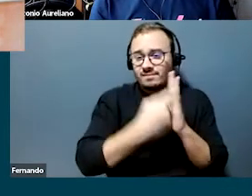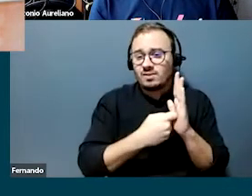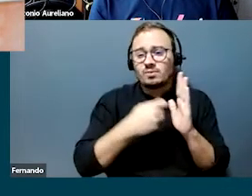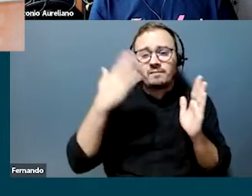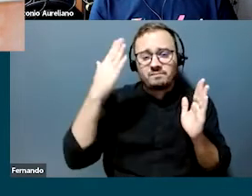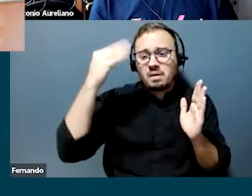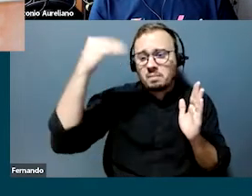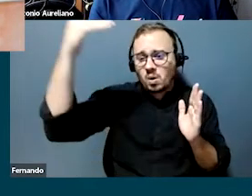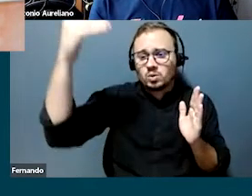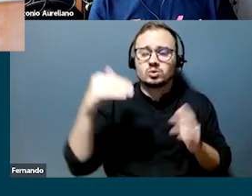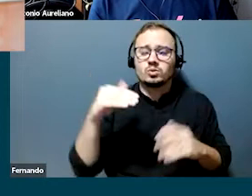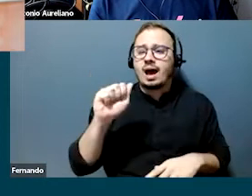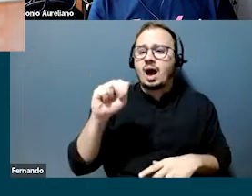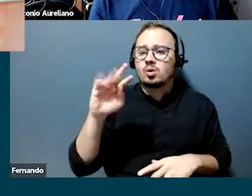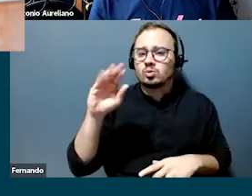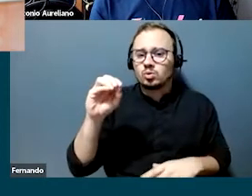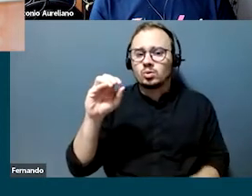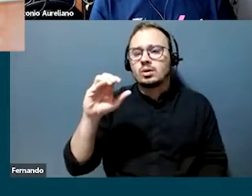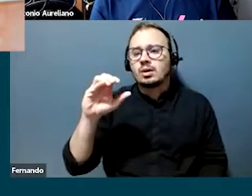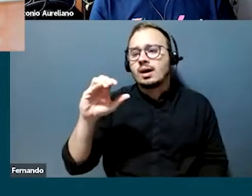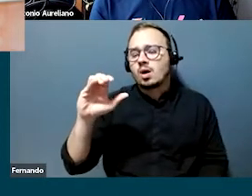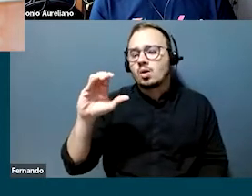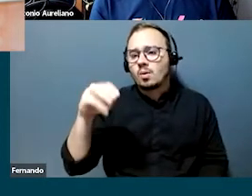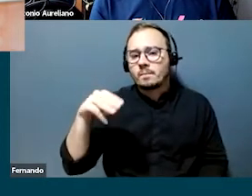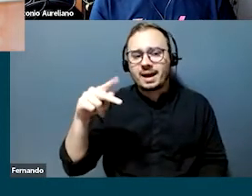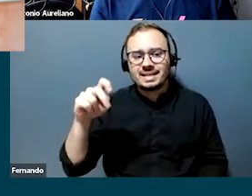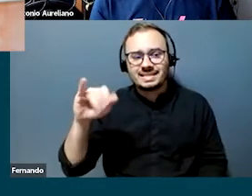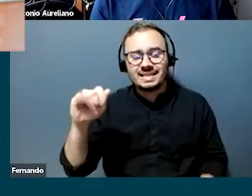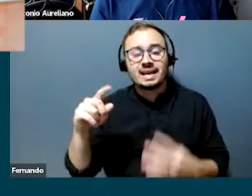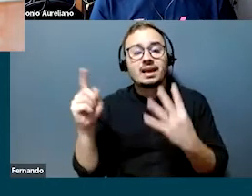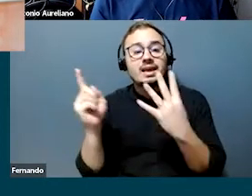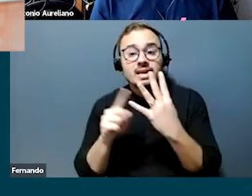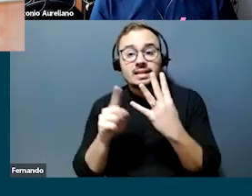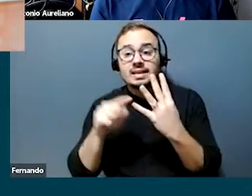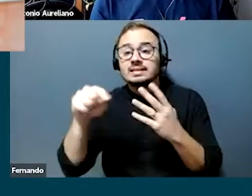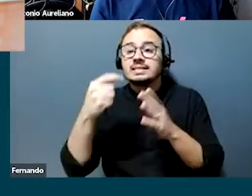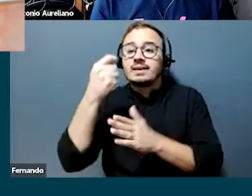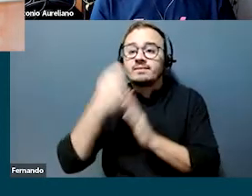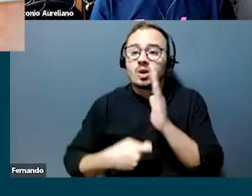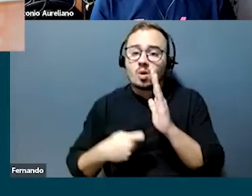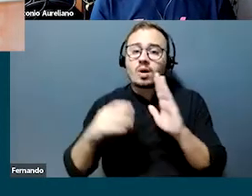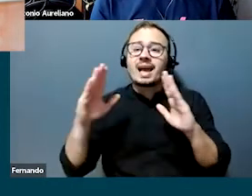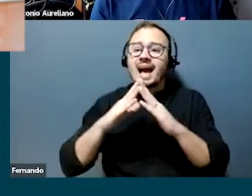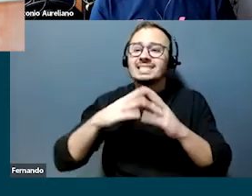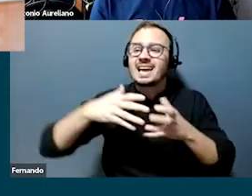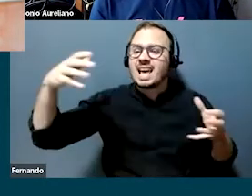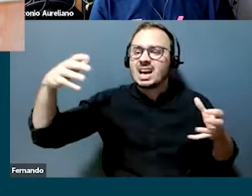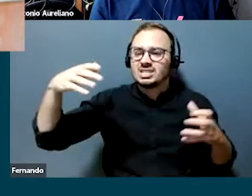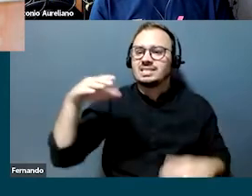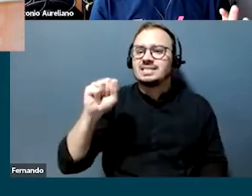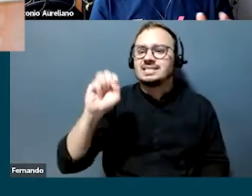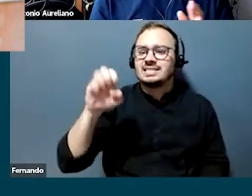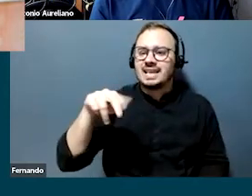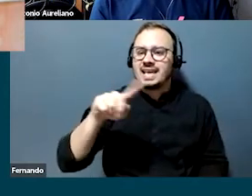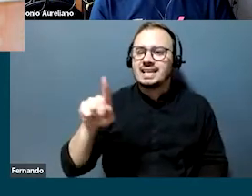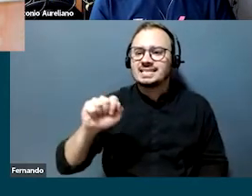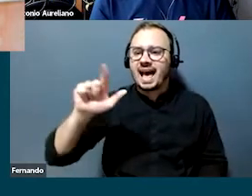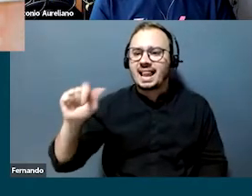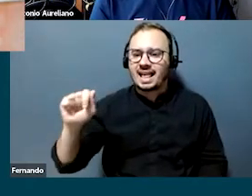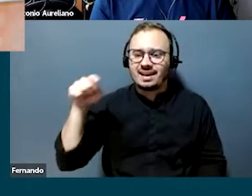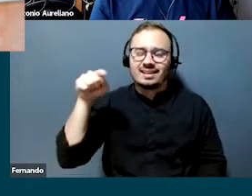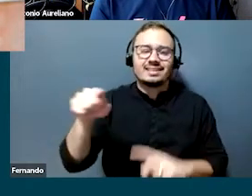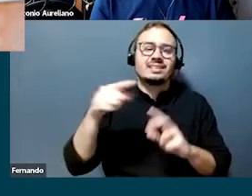Fogo, e Gilberto Freire, que escreveu Casagrande Senzala, que, junto com Raiz do Brasil, de Sérgio Buarque, é um dos livros